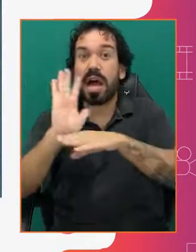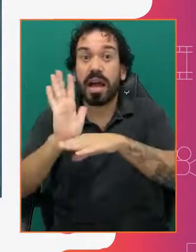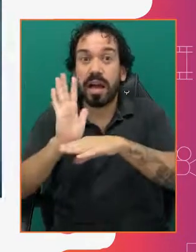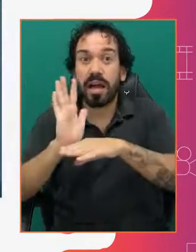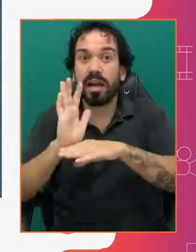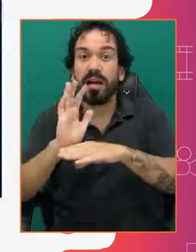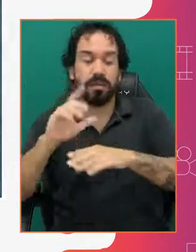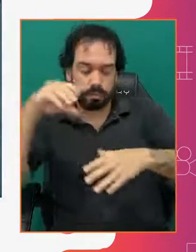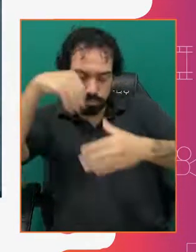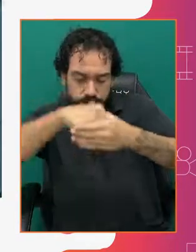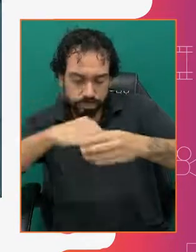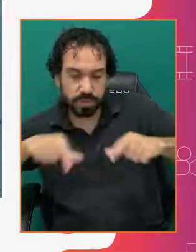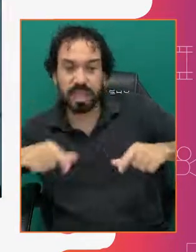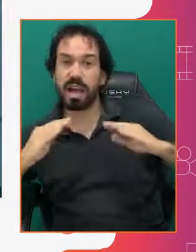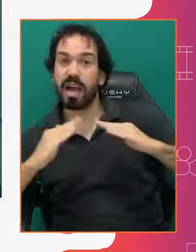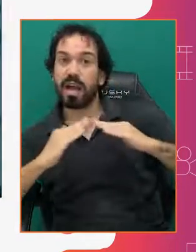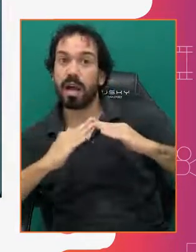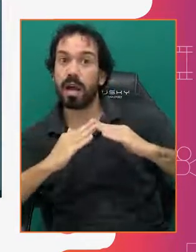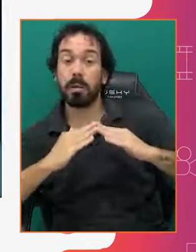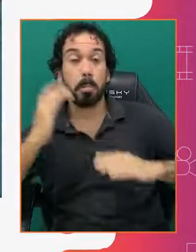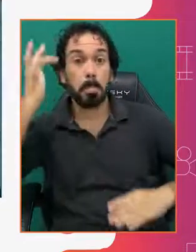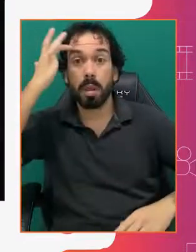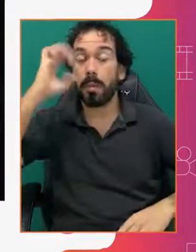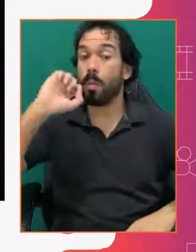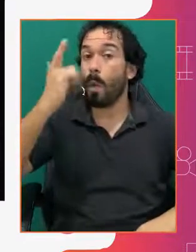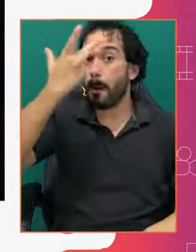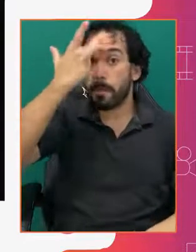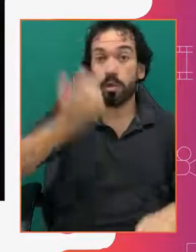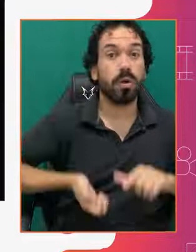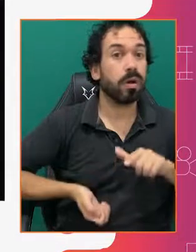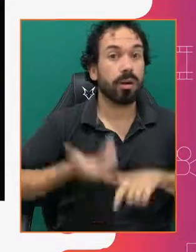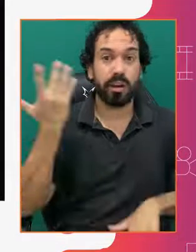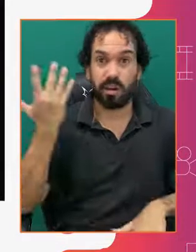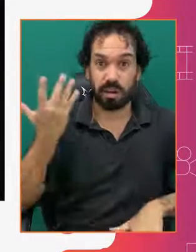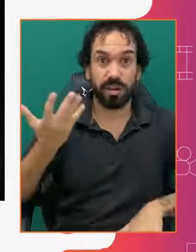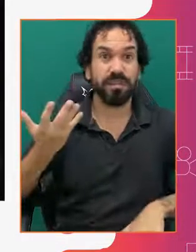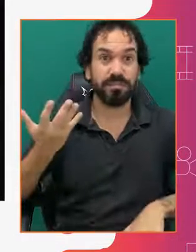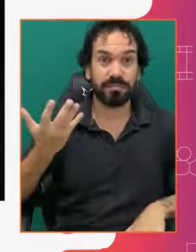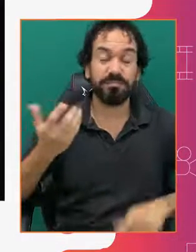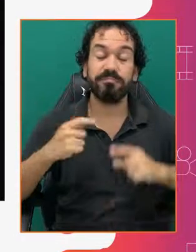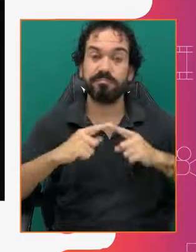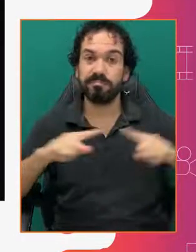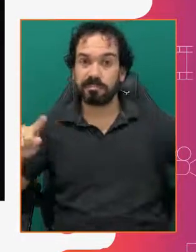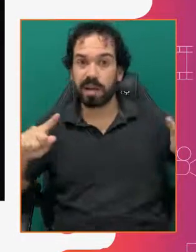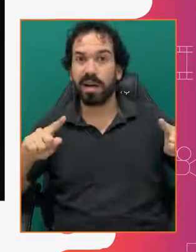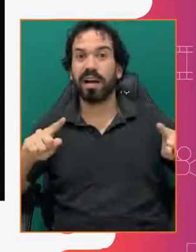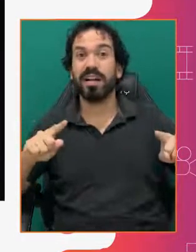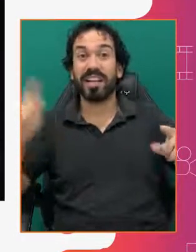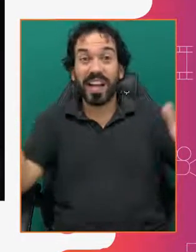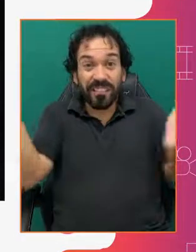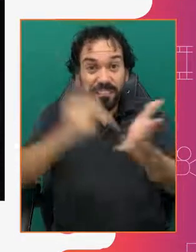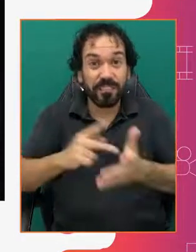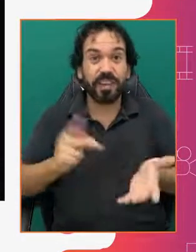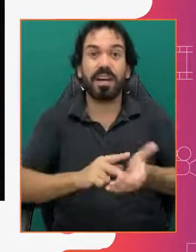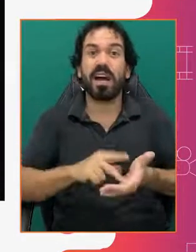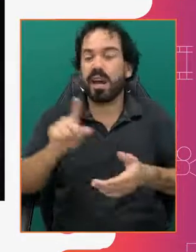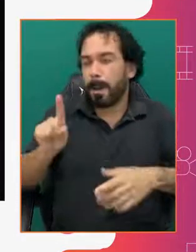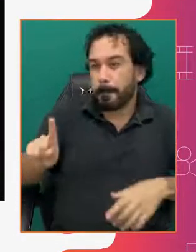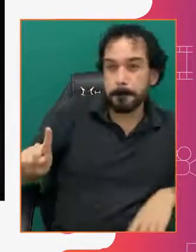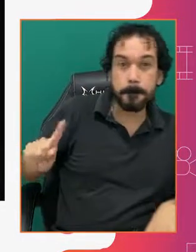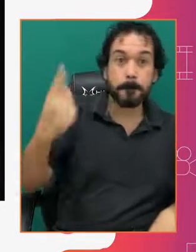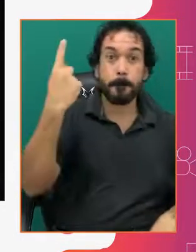Kyoto e ninguém sabe quem fez essa obra. Mas a obra que foi considerada de verdade como